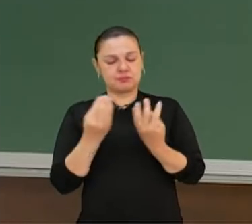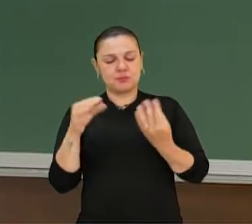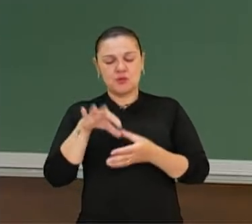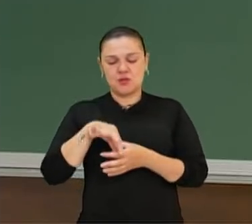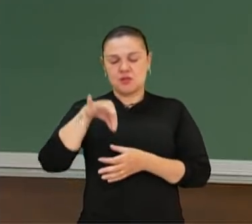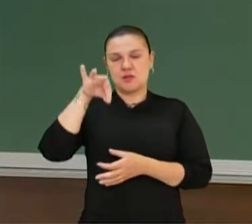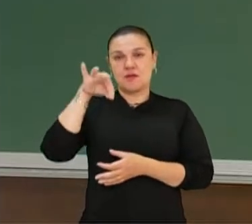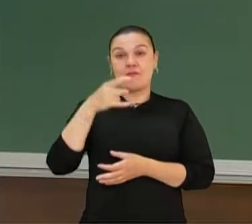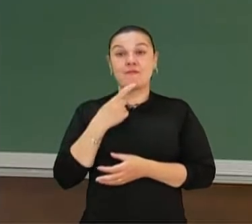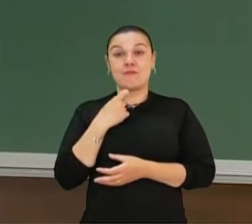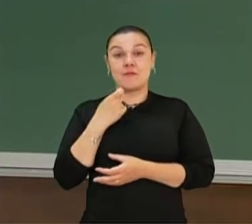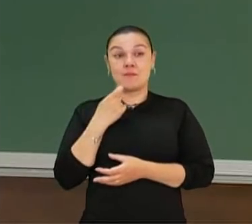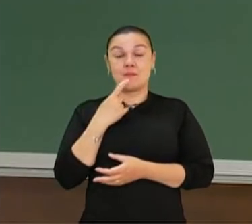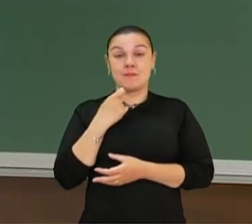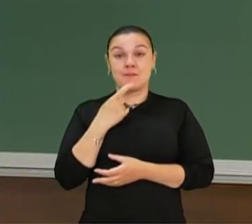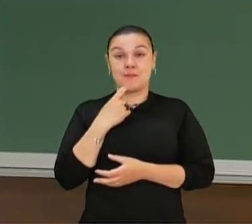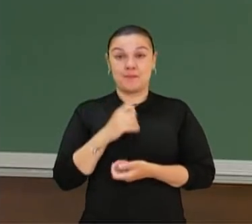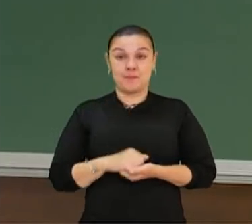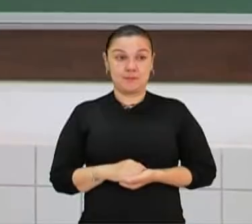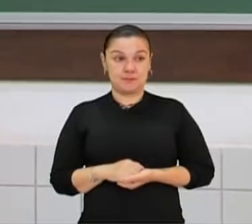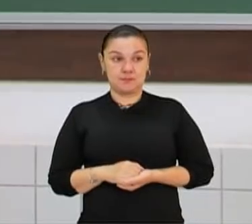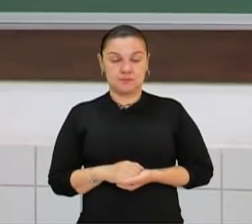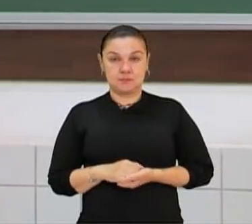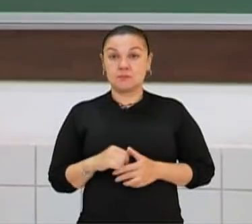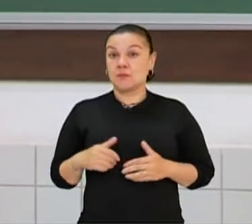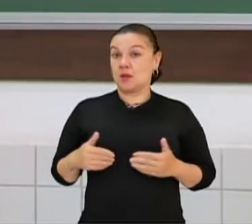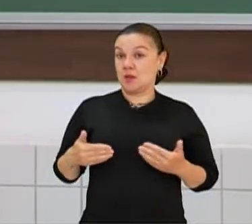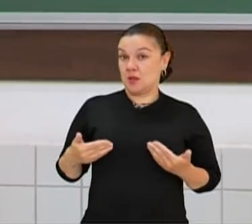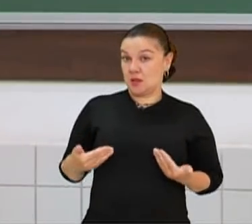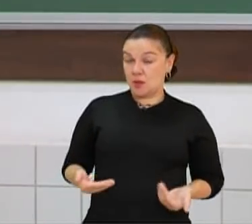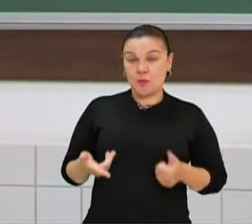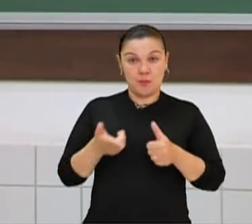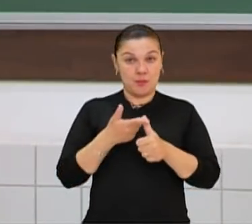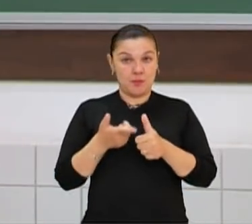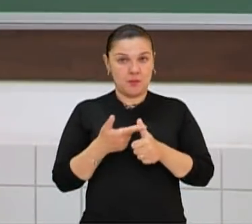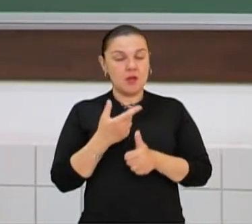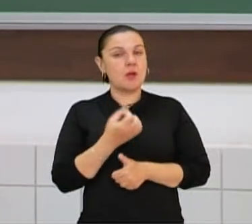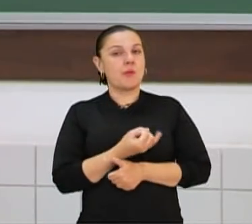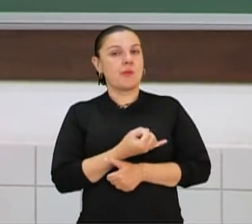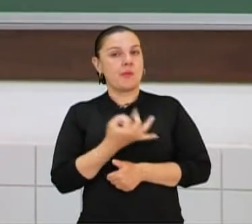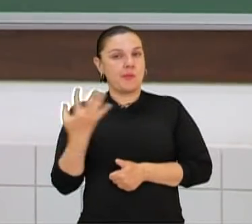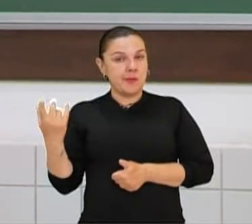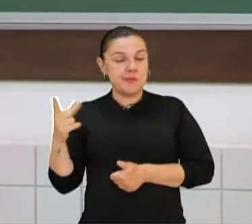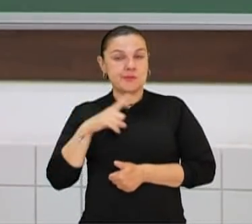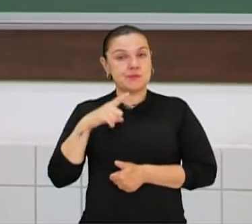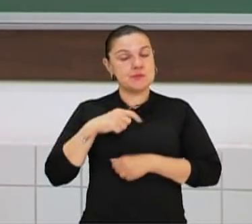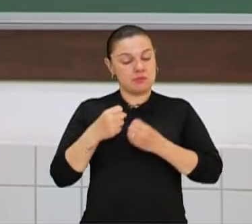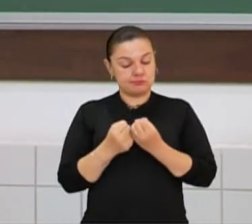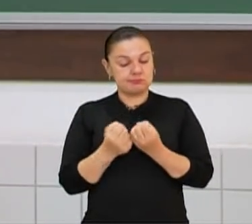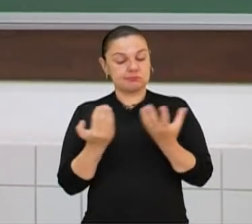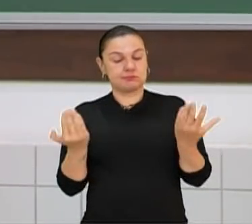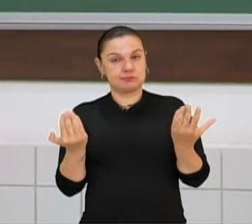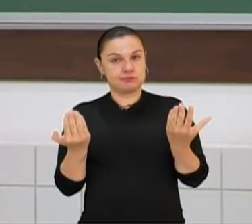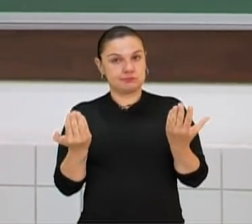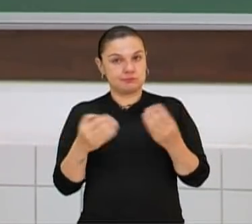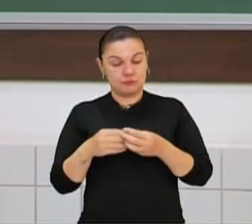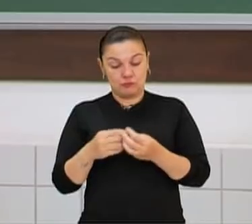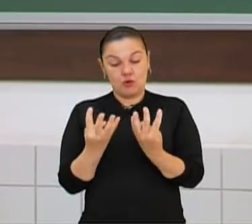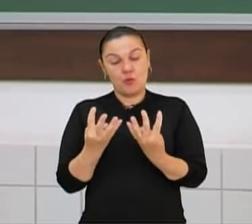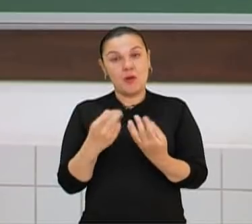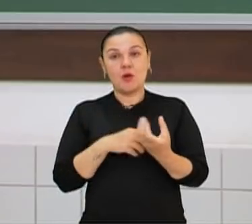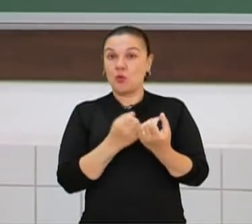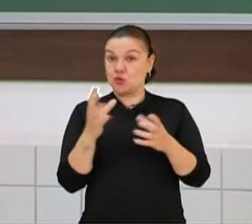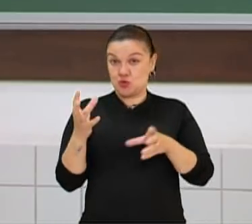uma carta da cor vermelha? Então, você tem que primeiro saber quantas cartas vermelhas tem no baralho, desse